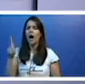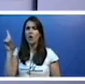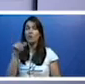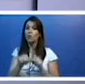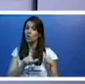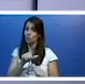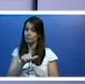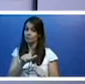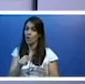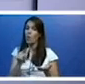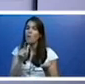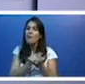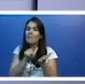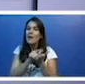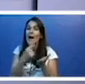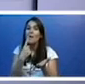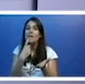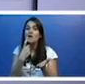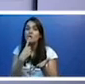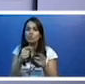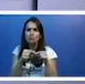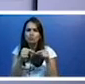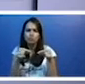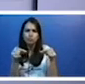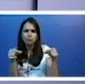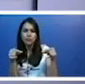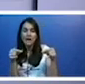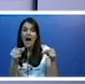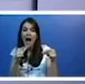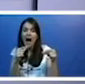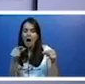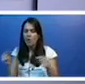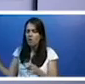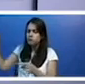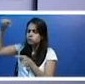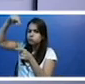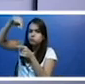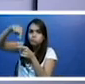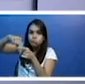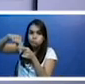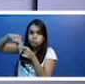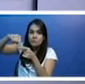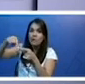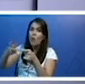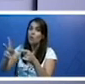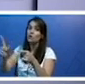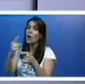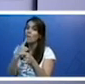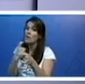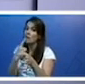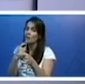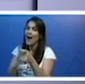tá vendo? Do lado de fora ele tá vermelho. Quando ele é colocado aqui nessa substância, se ele continuar vermelho, quer dizer que ele